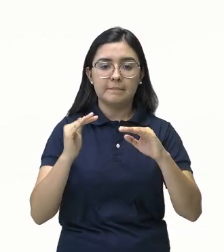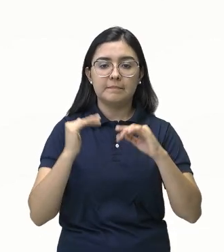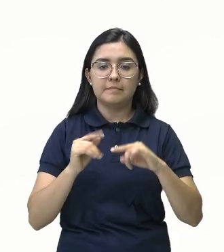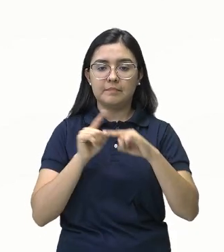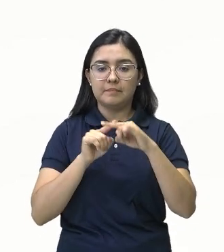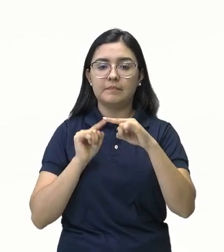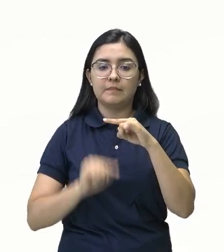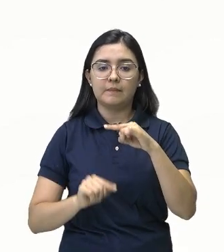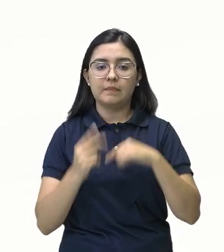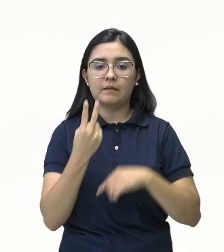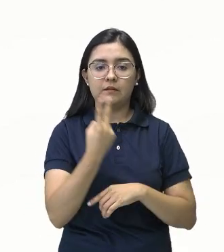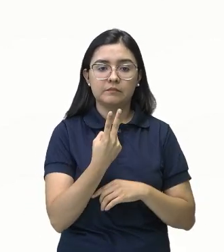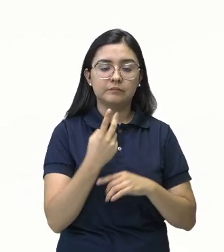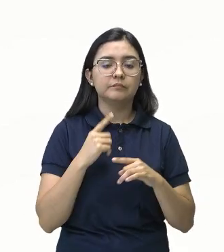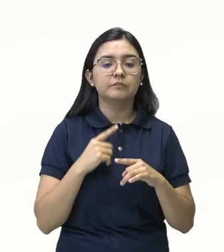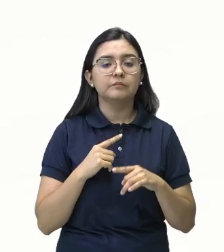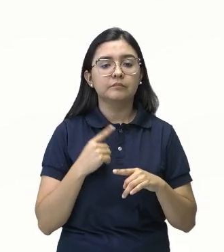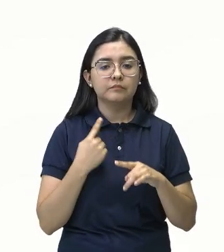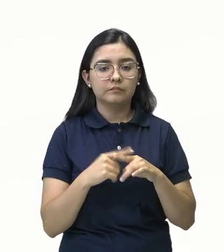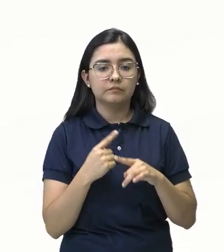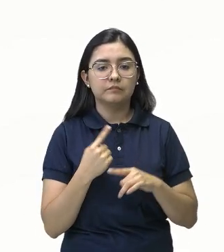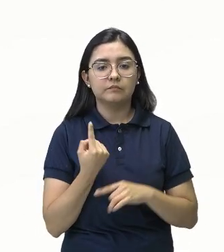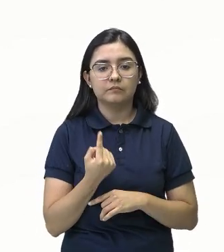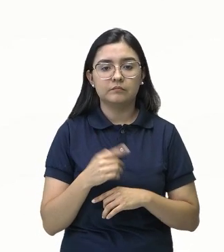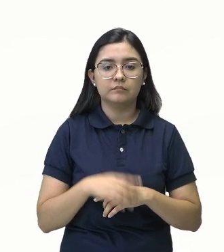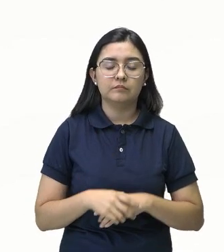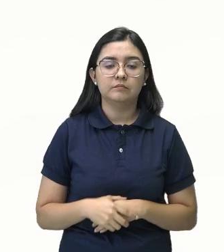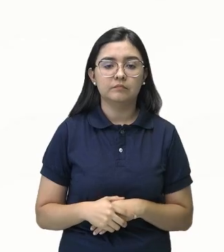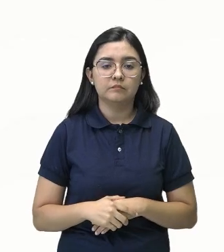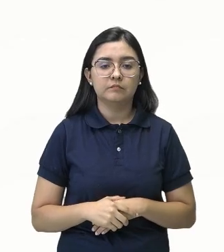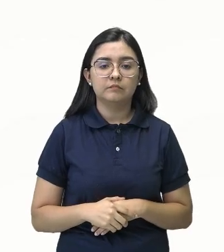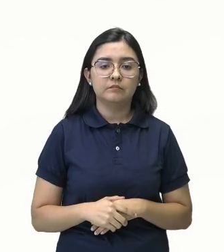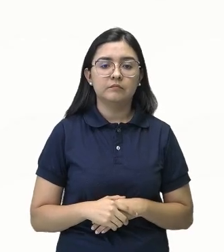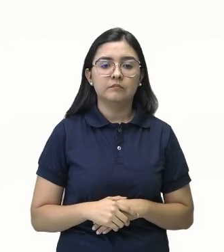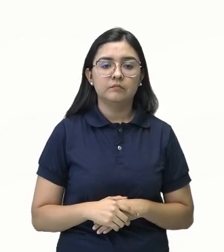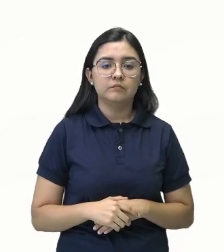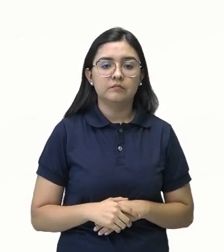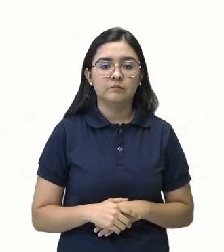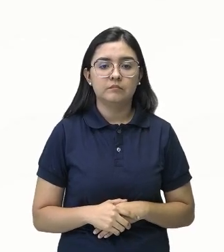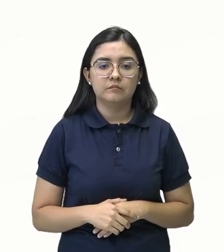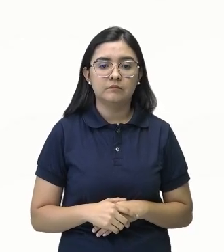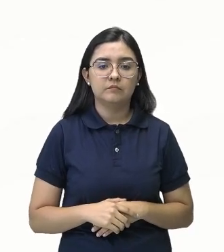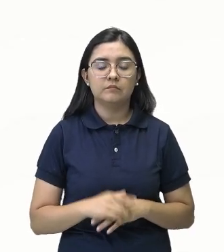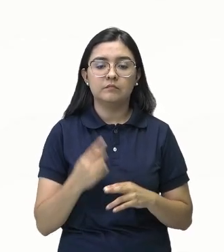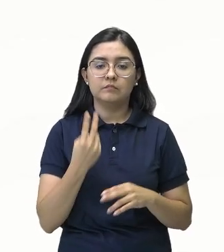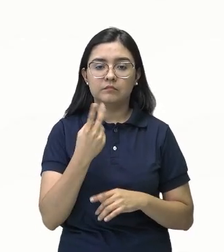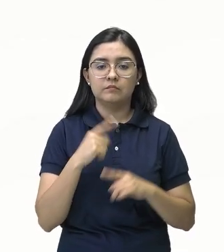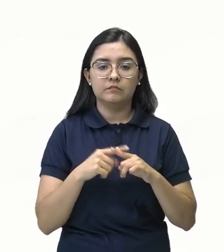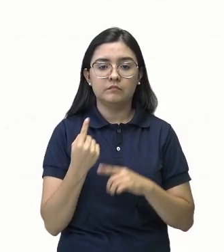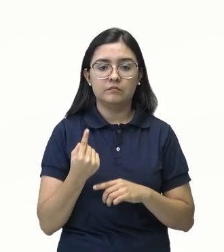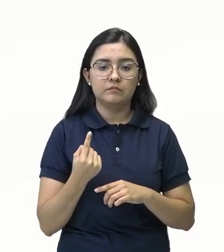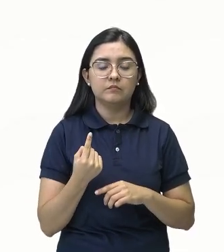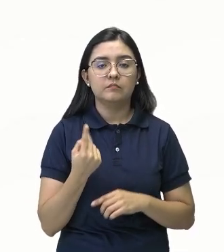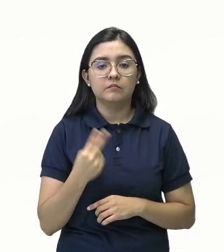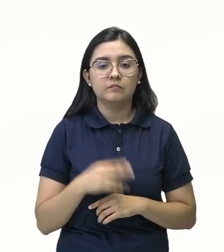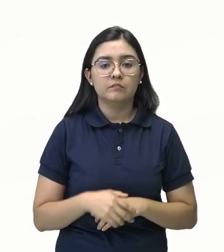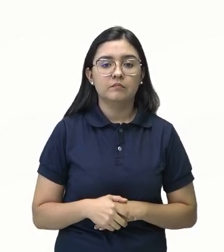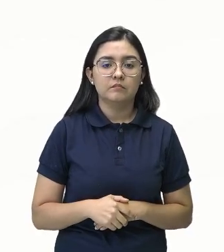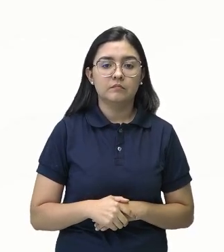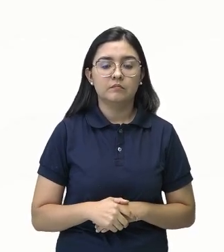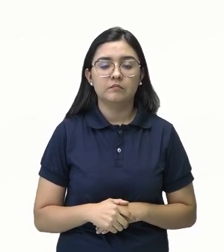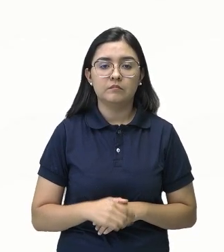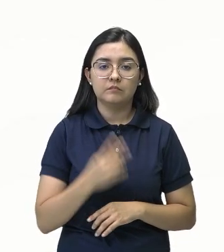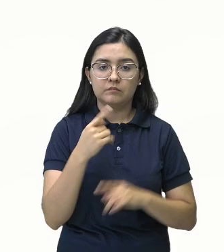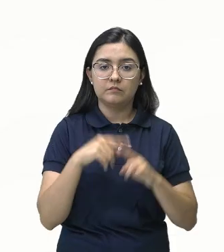é 2 fatorial e 2 fatorial. Então, 2 vezes 1, 2. 2 vezes 1, 2. E 2